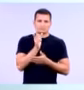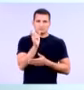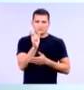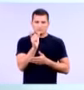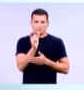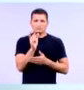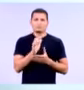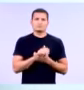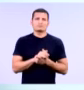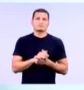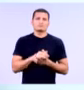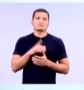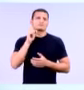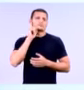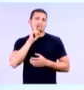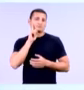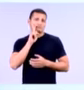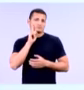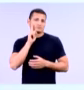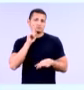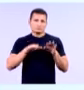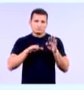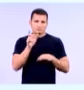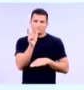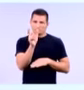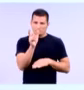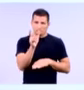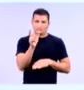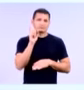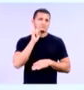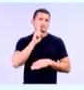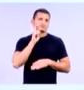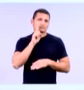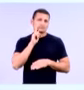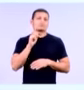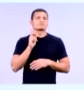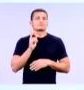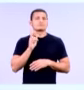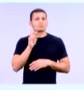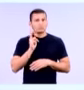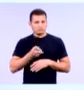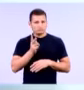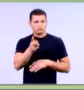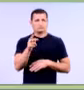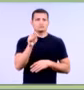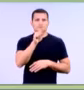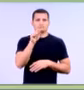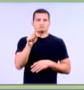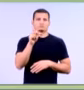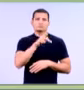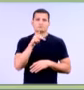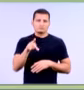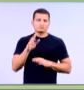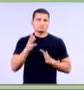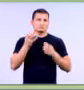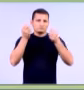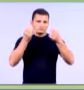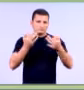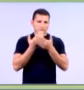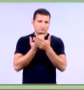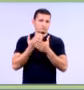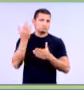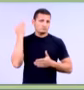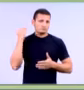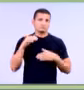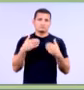é estrangeira, ela permanece como Miller. Até a professora Ruth já explicou muito bem na nossa aula passada. Então, o trema, ele